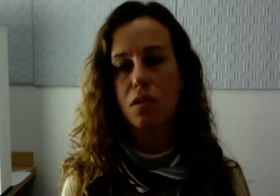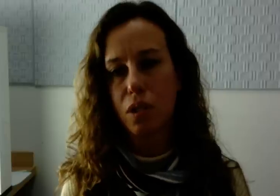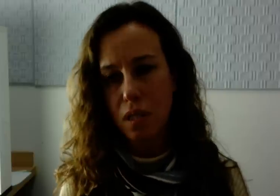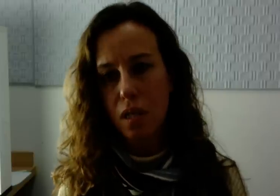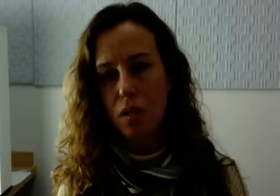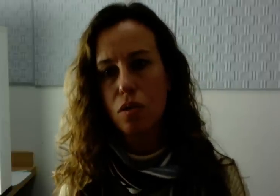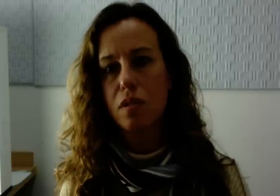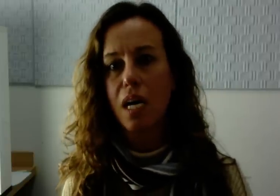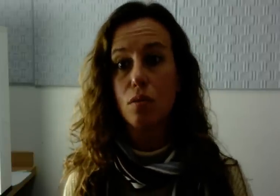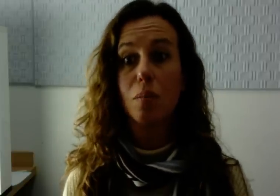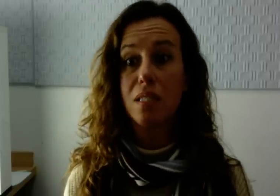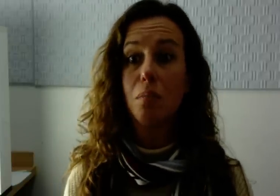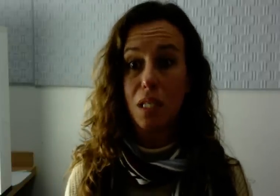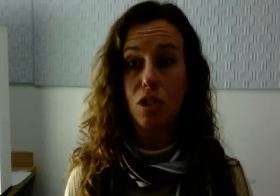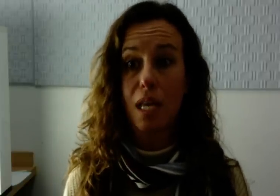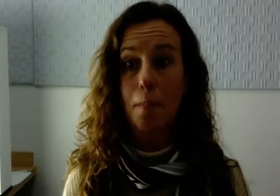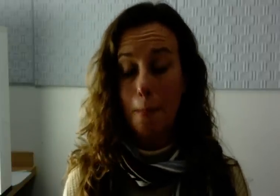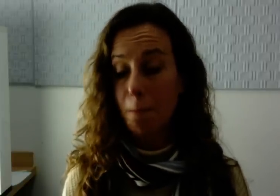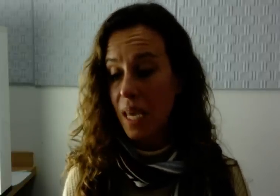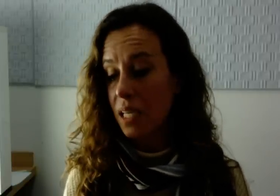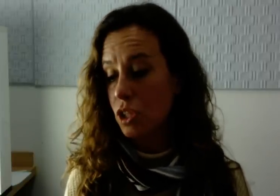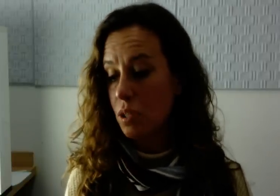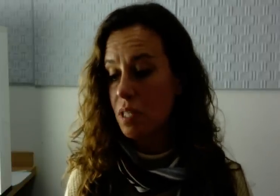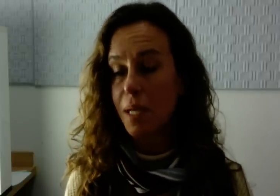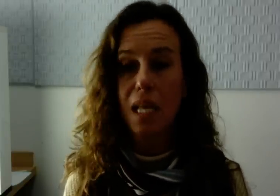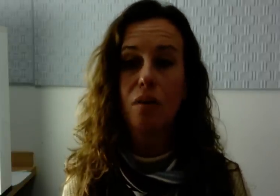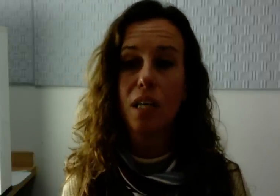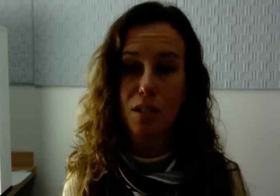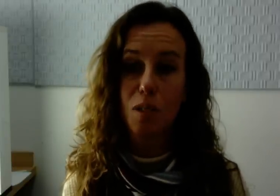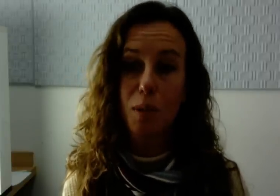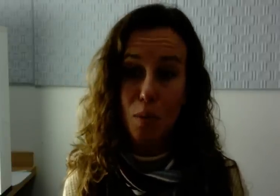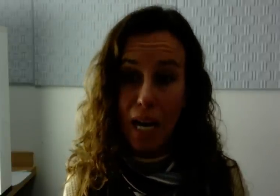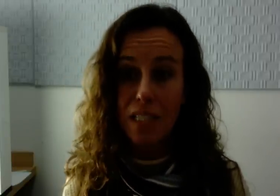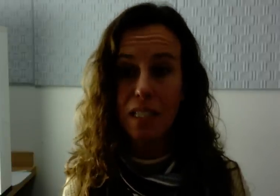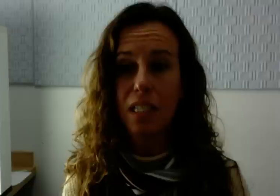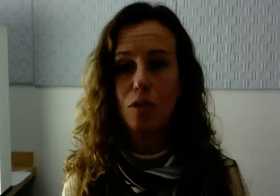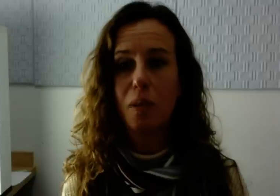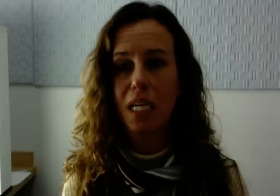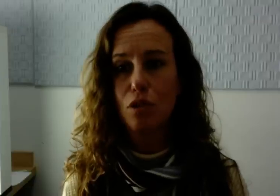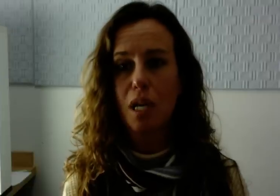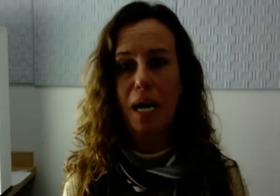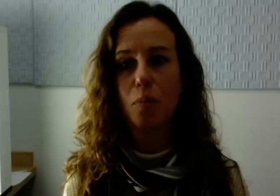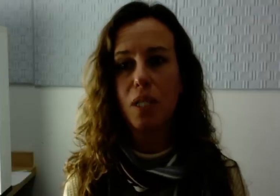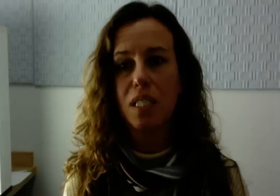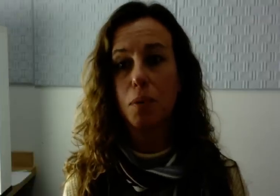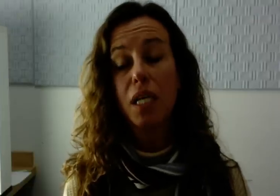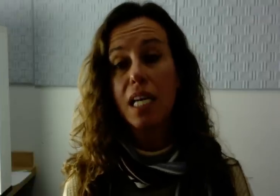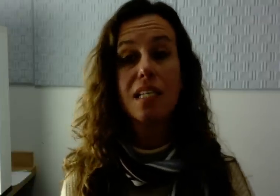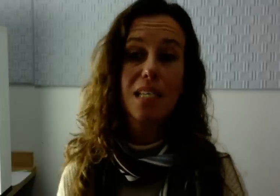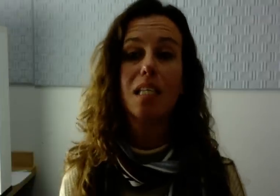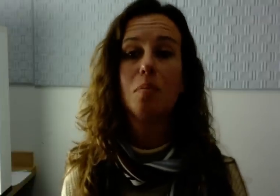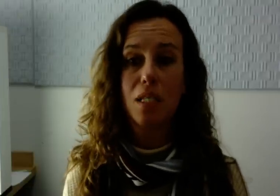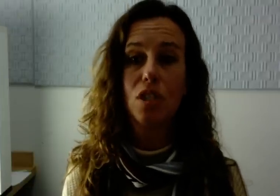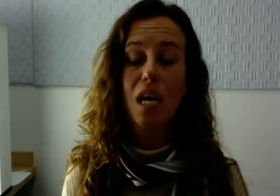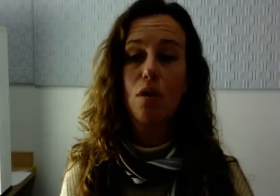são as relações sociais o que mais demite né é a gente não saber lidar com relações pessoais no mercado de trabalho por exemplo e